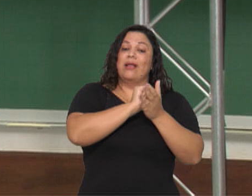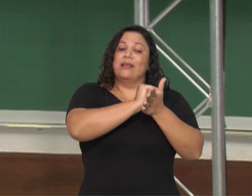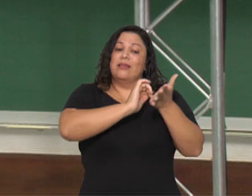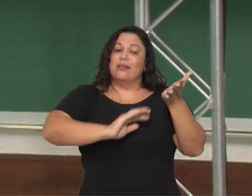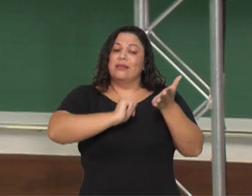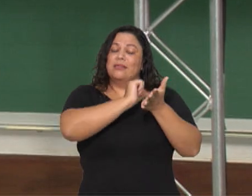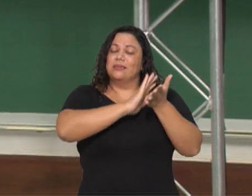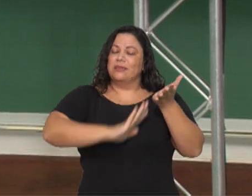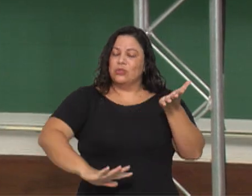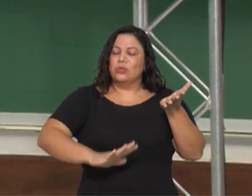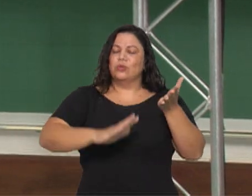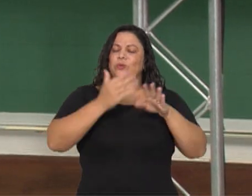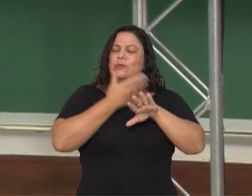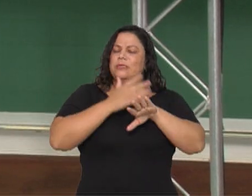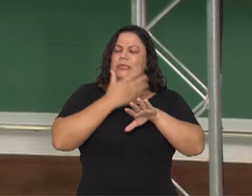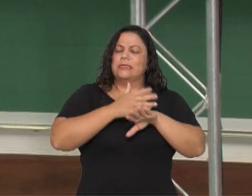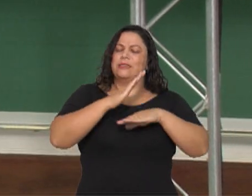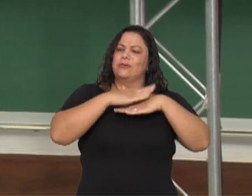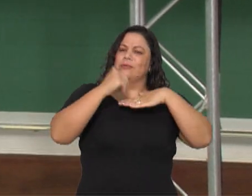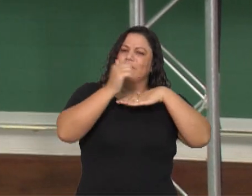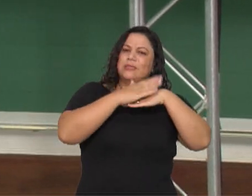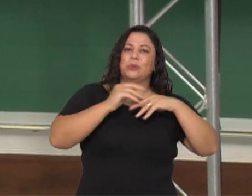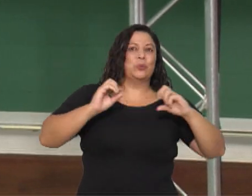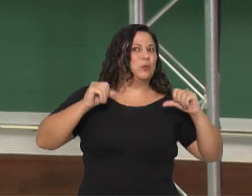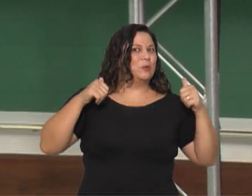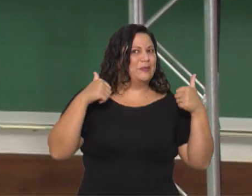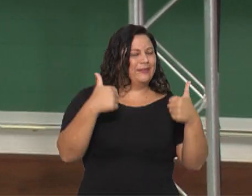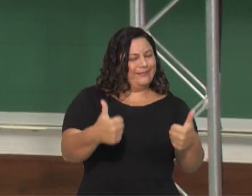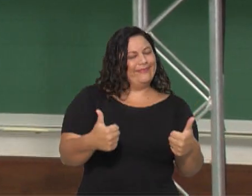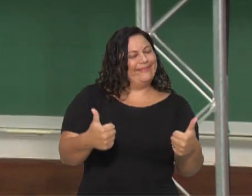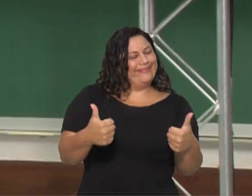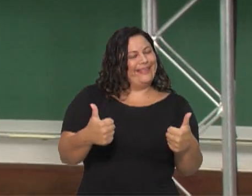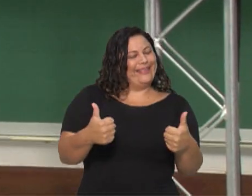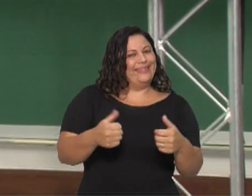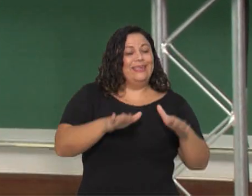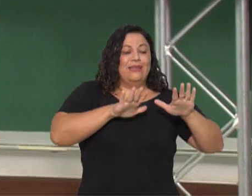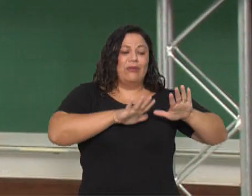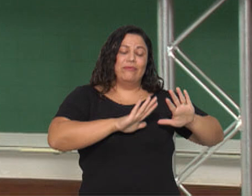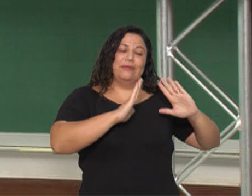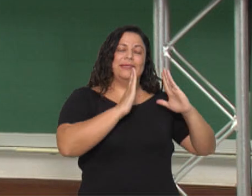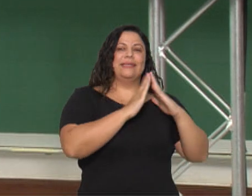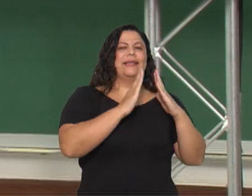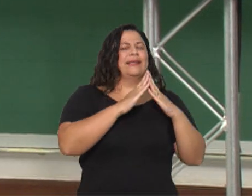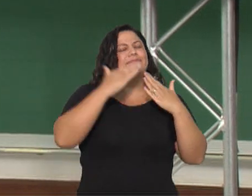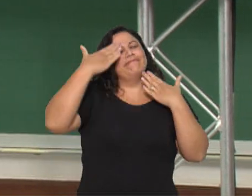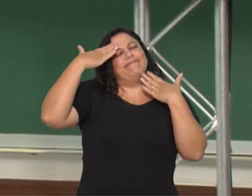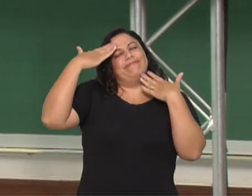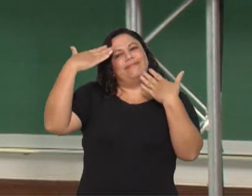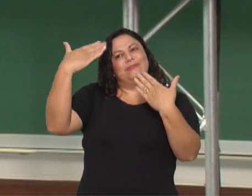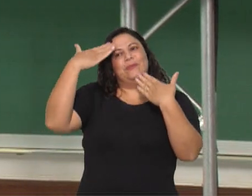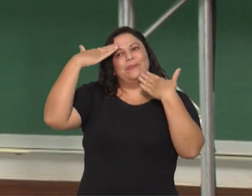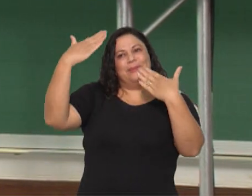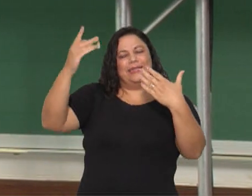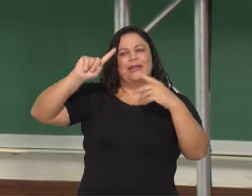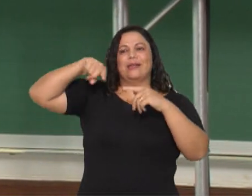exercícios feitos com bastante carinho para vocês. Então, quédate em casa, muitíssimas graças e nos